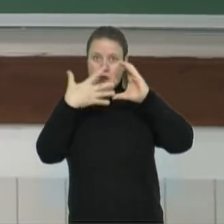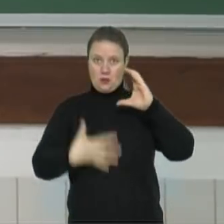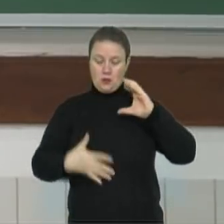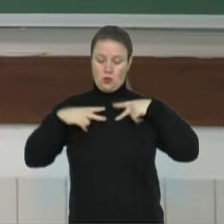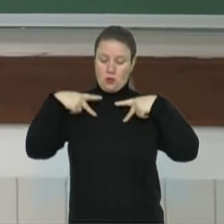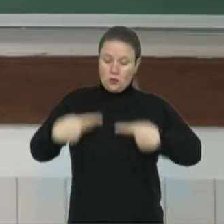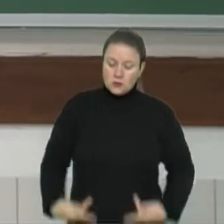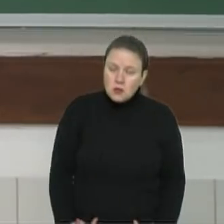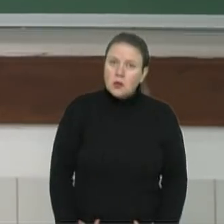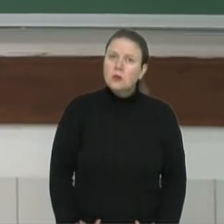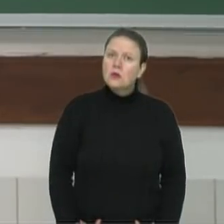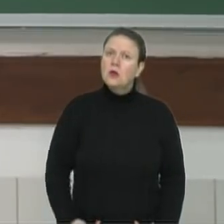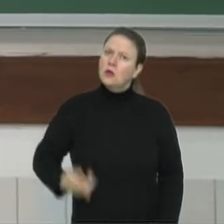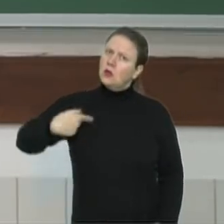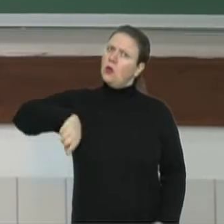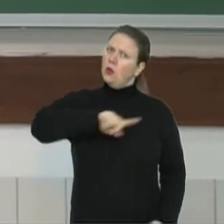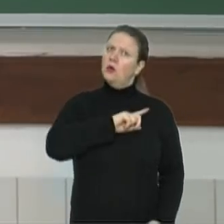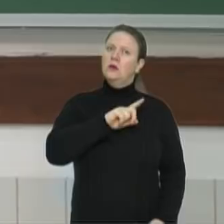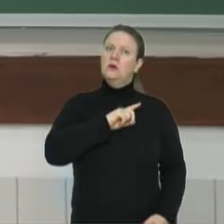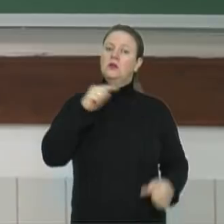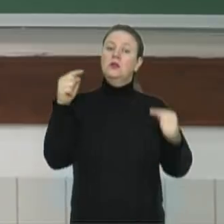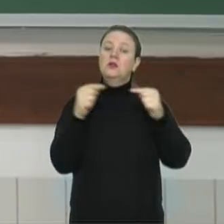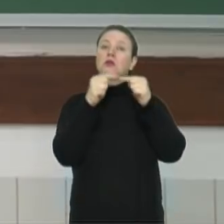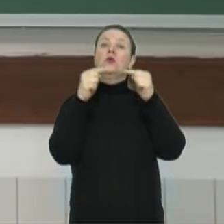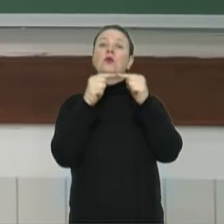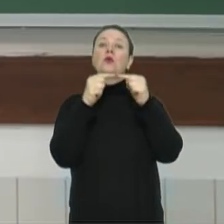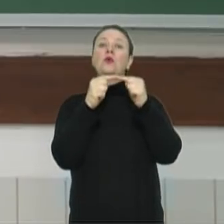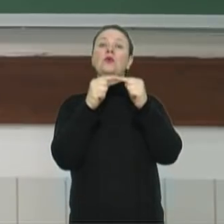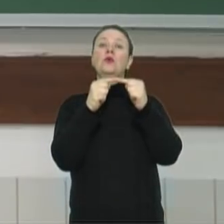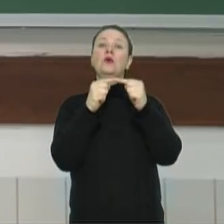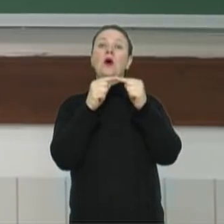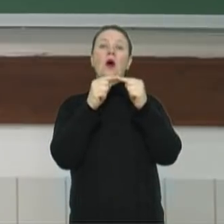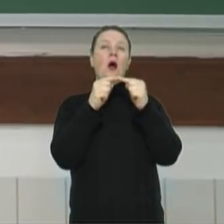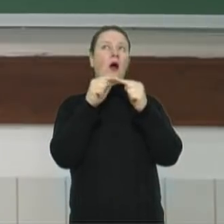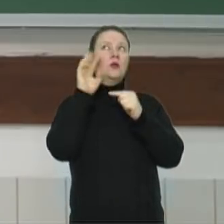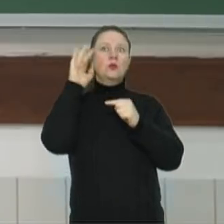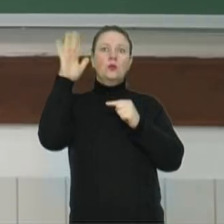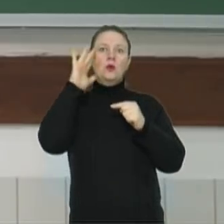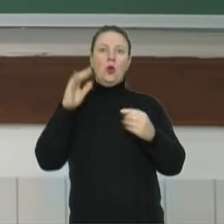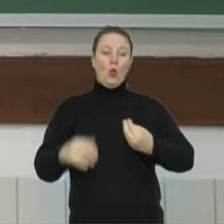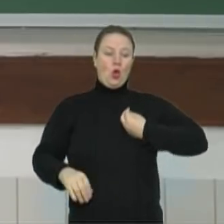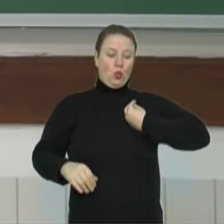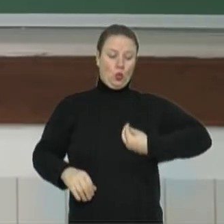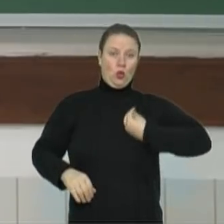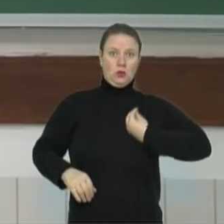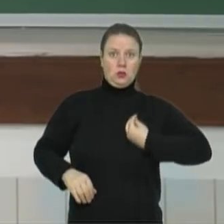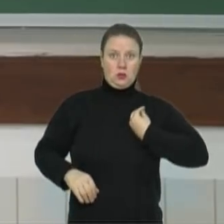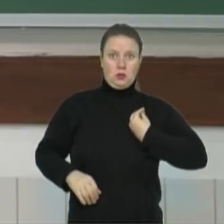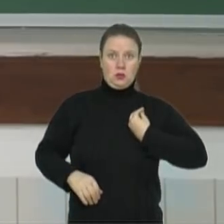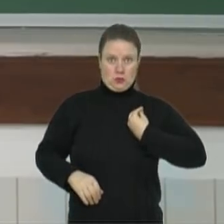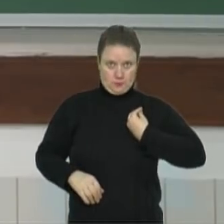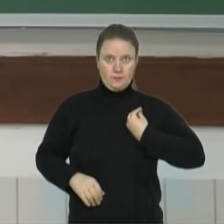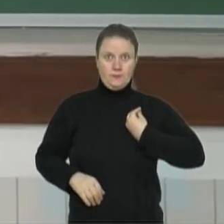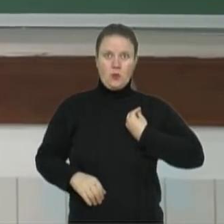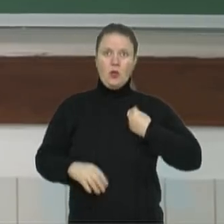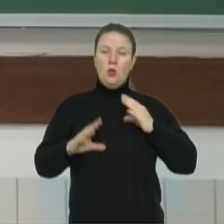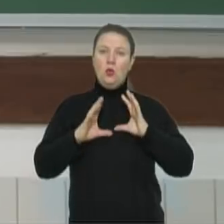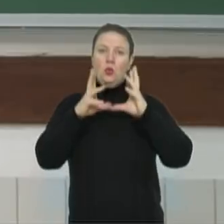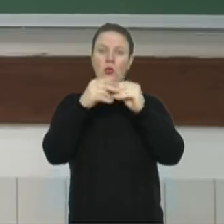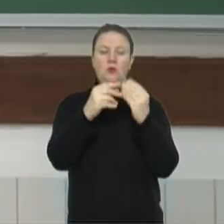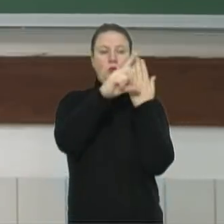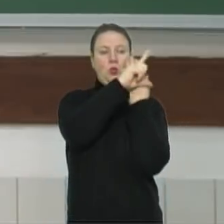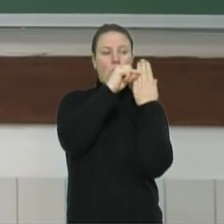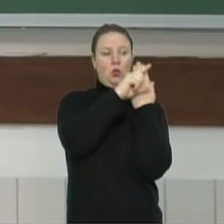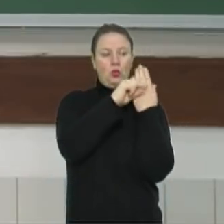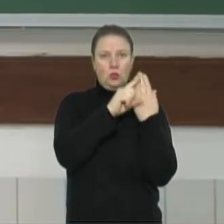humano e da condição humana segundo o existencialismo, perfeito? Então, essas são as características principais do existencialismo. Todos os autores que nós